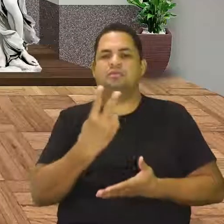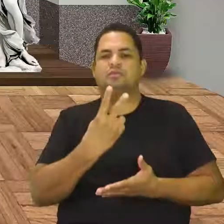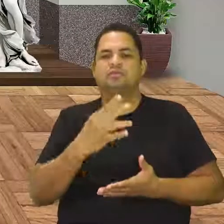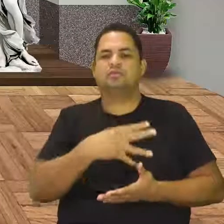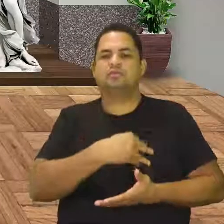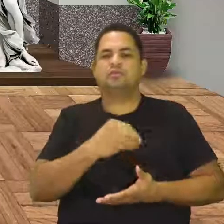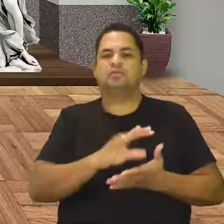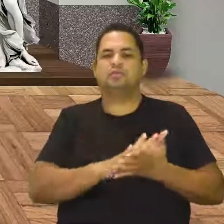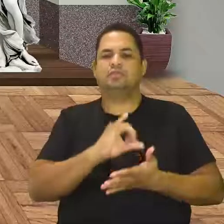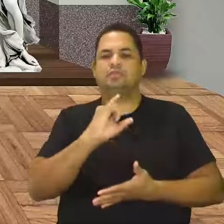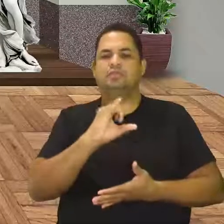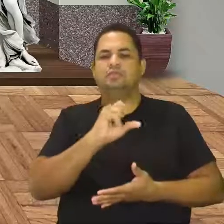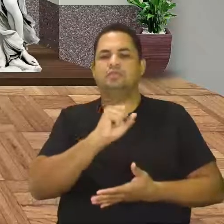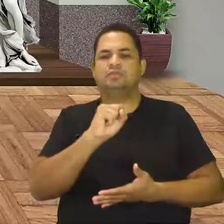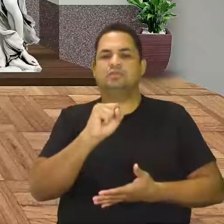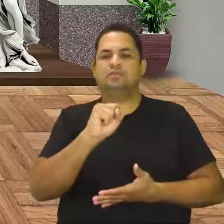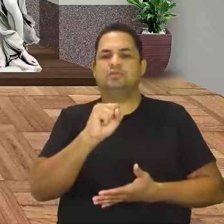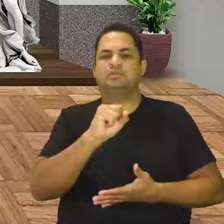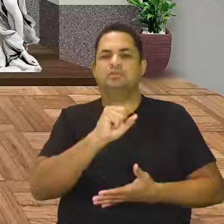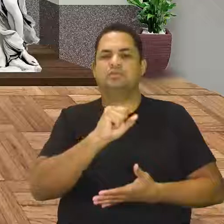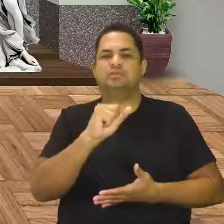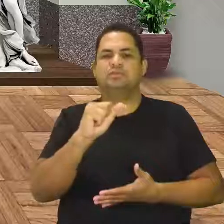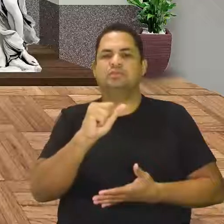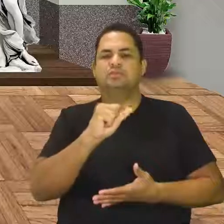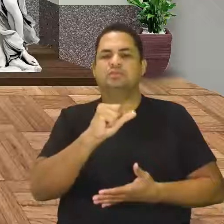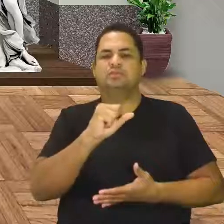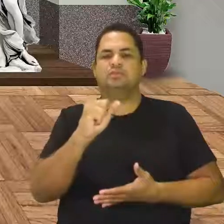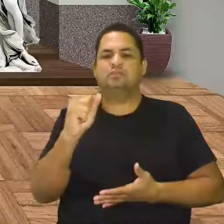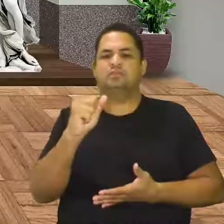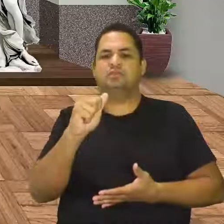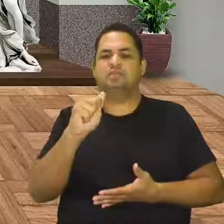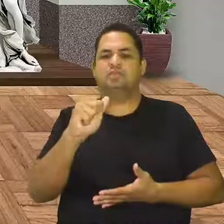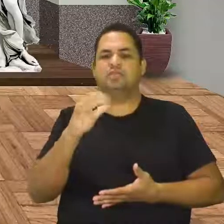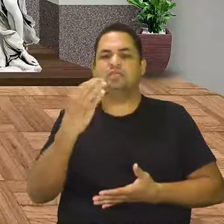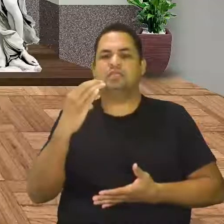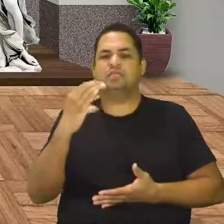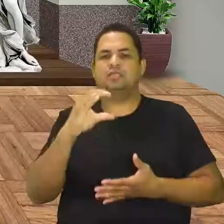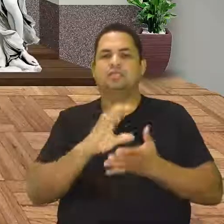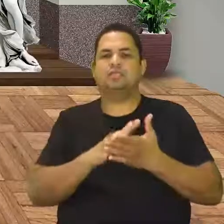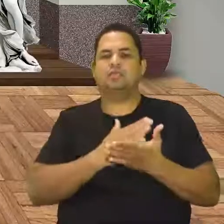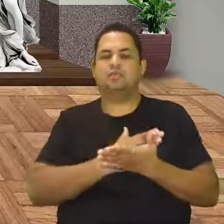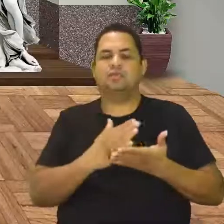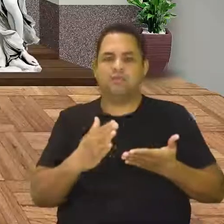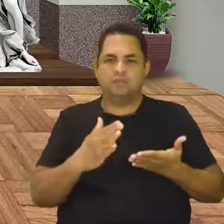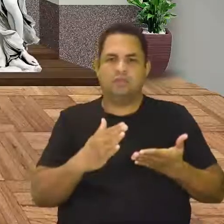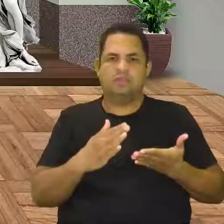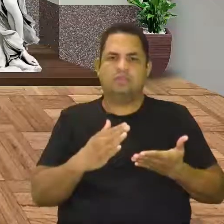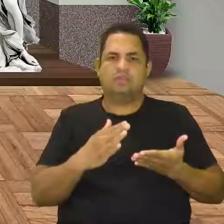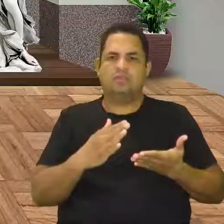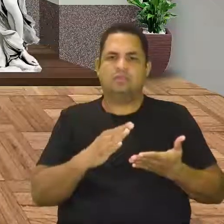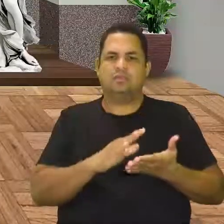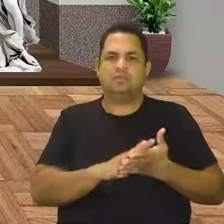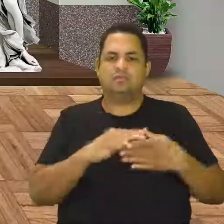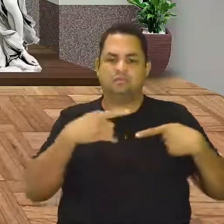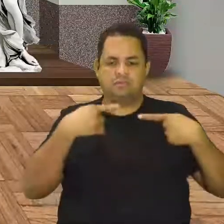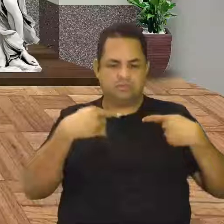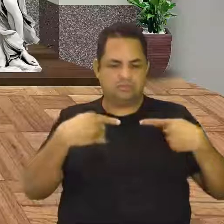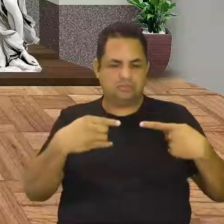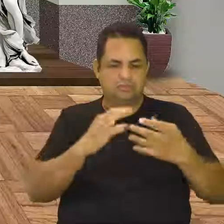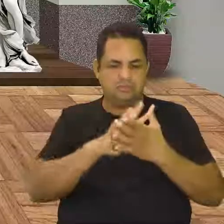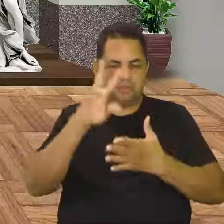Isaac, que teve com Sara. Daí começa a briga